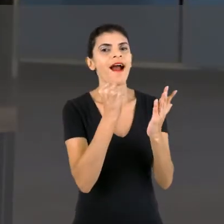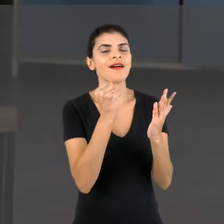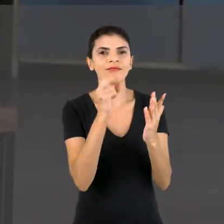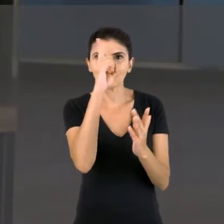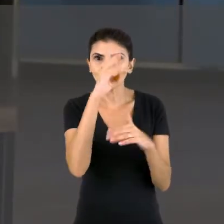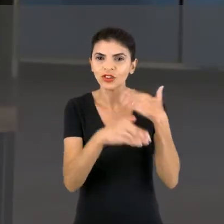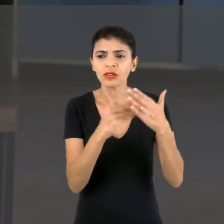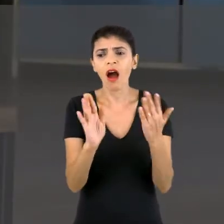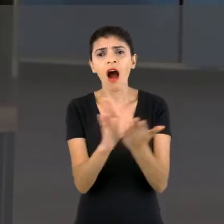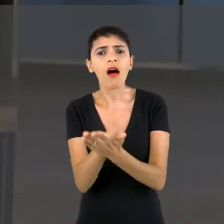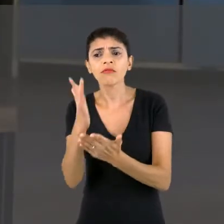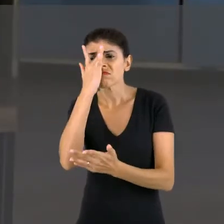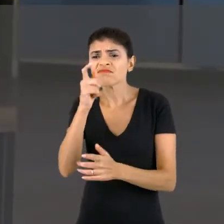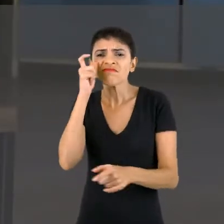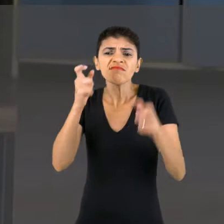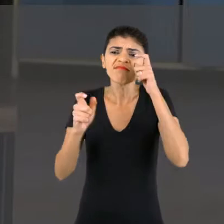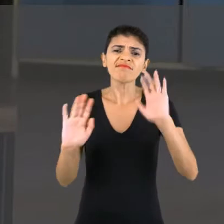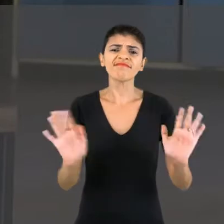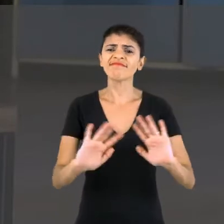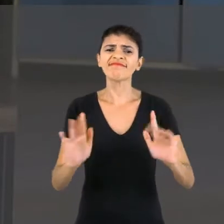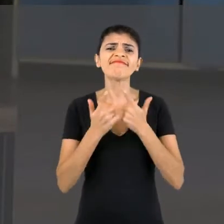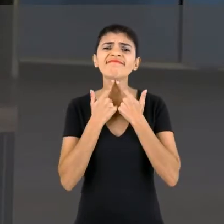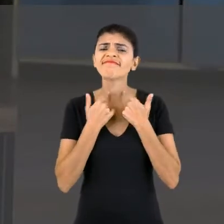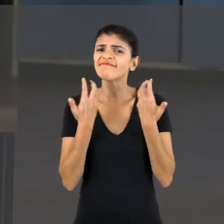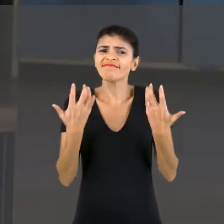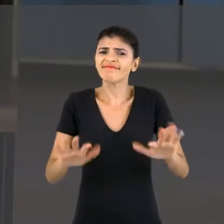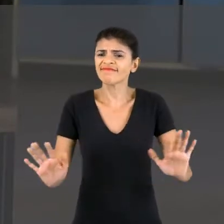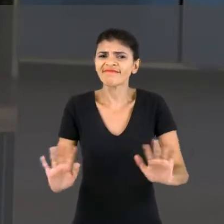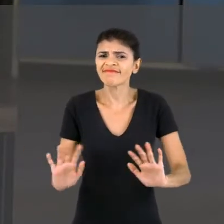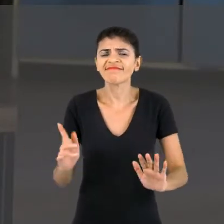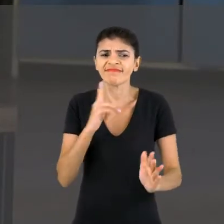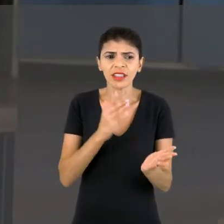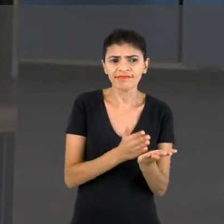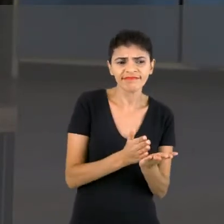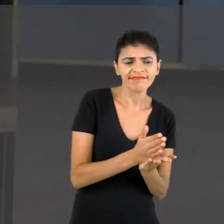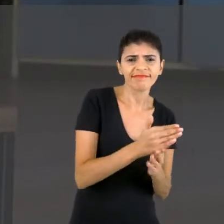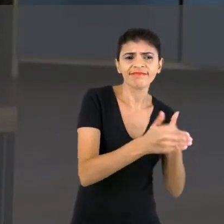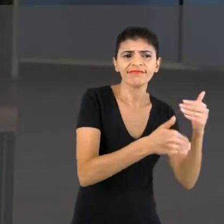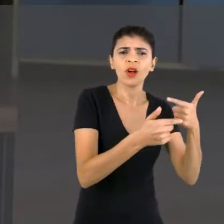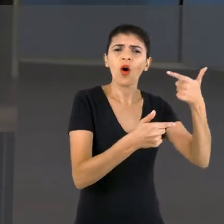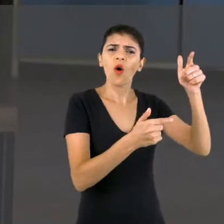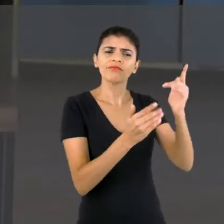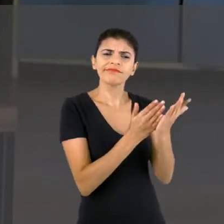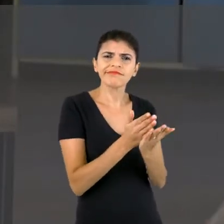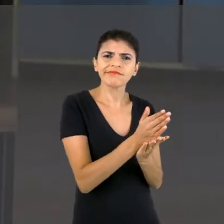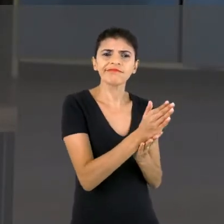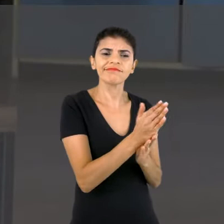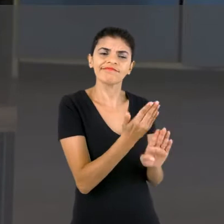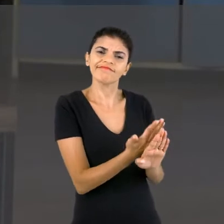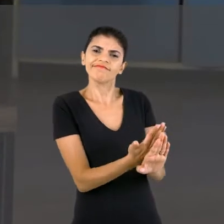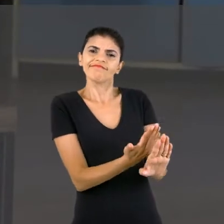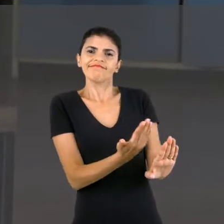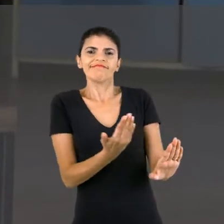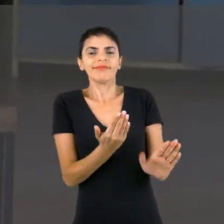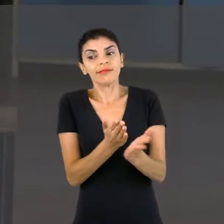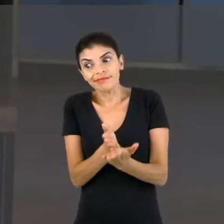marco, né? Porque tanto que algumas pessoas que não tinham interesse de participar, de ir por esse caminho, que já estavam trilhando um outro caminho,